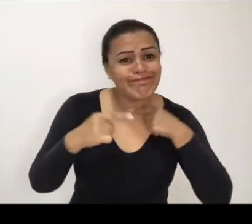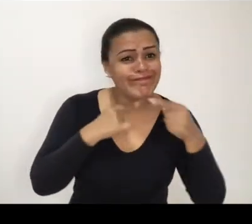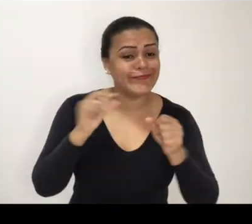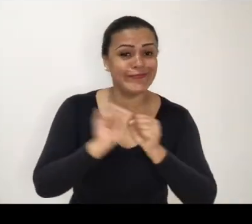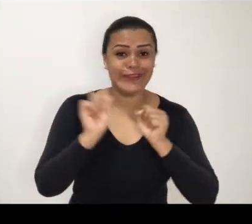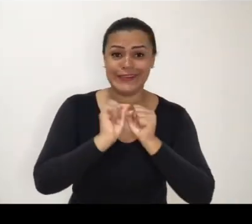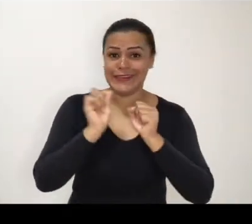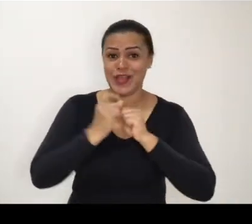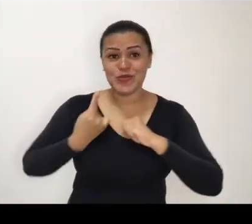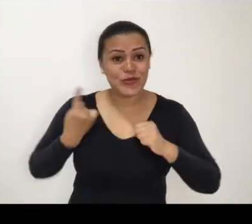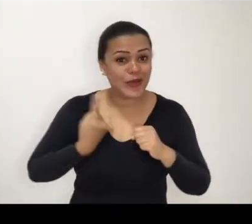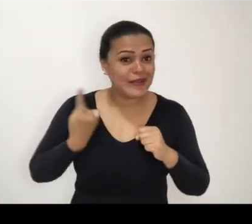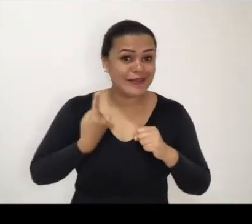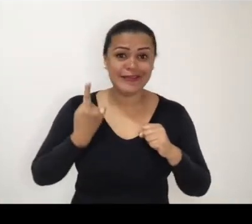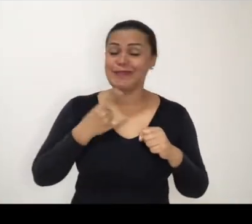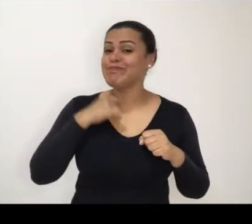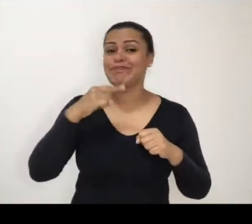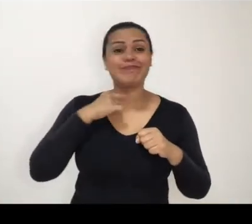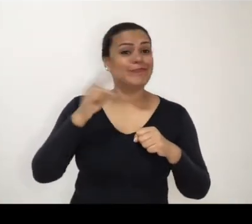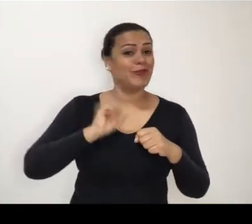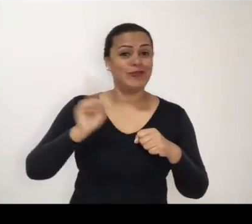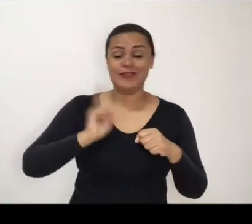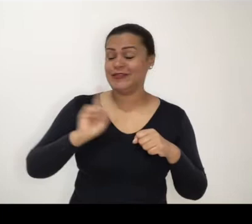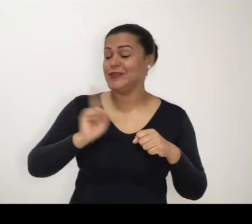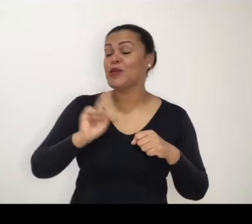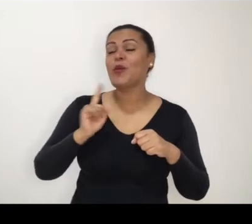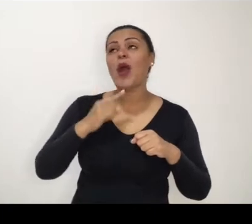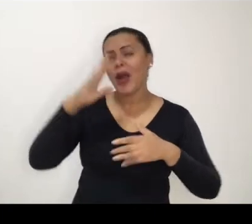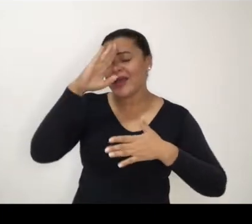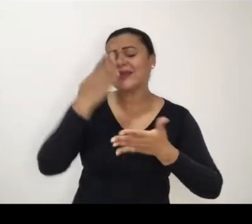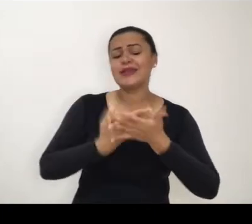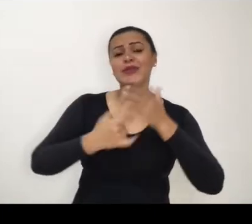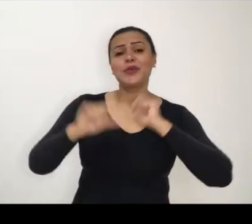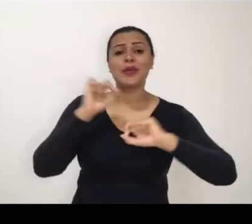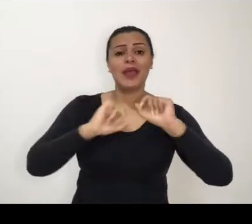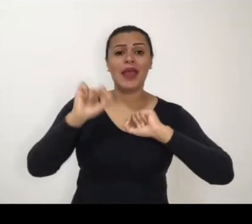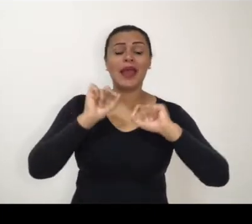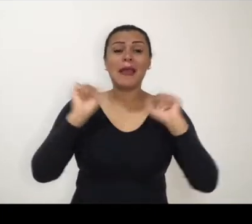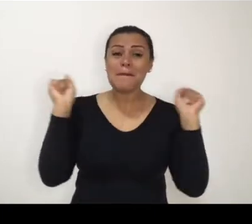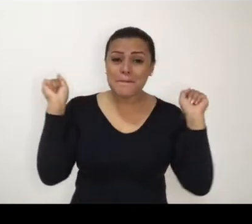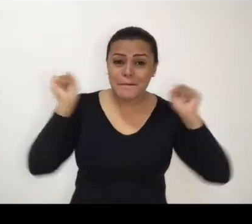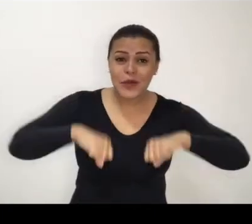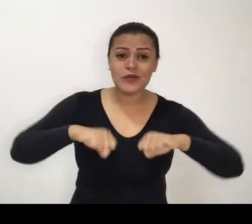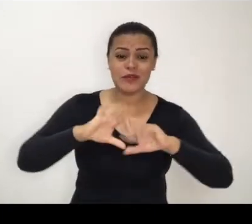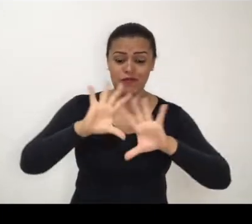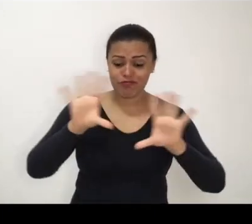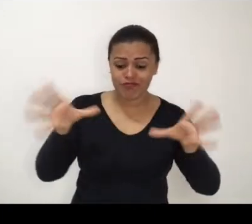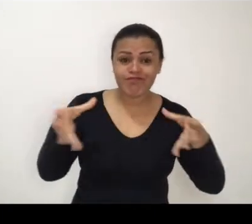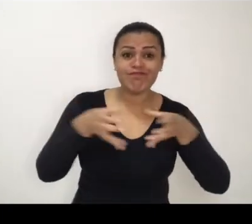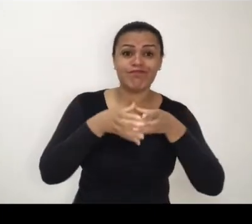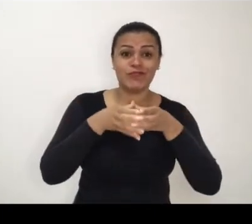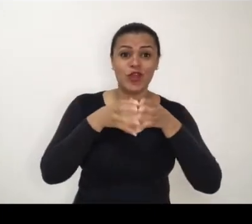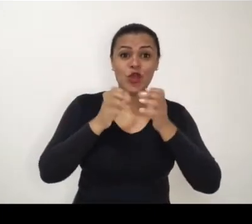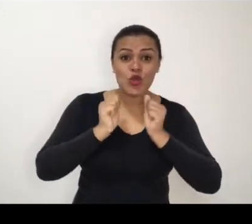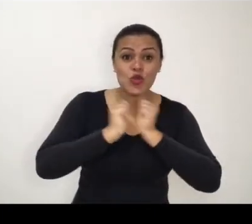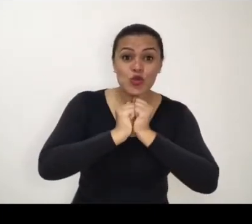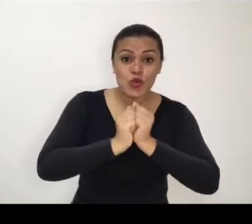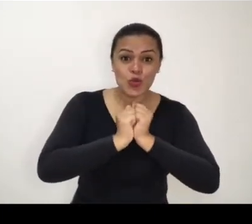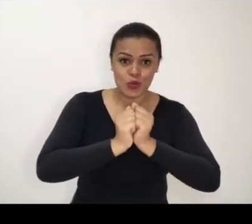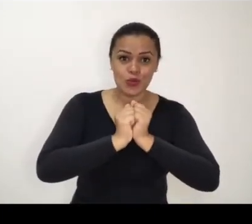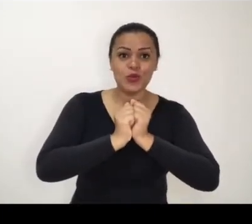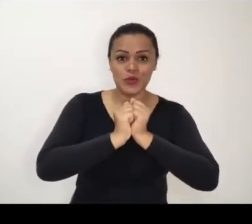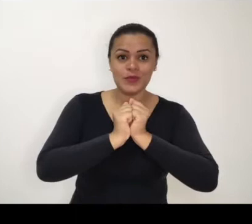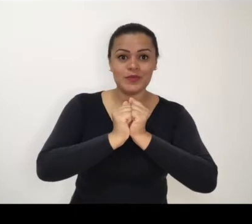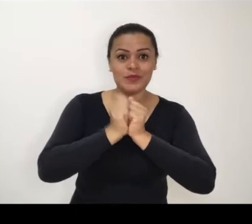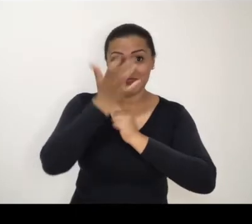incapaz de fazer sozinha, assim, eu tenho acreditado, acho que cada vez mais na potência do encontro, na possibilidade de